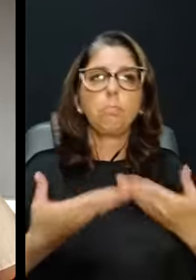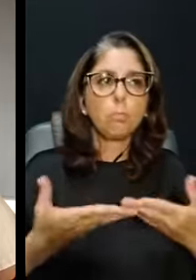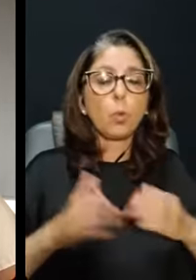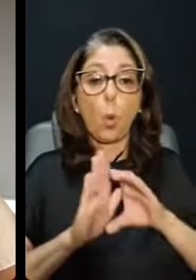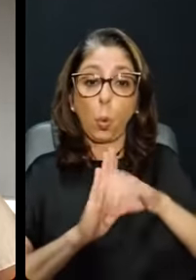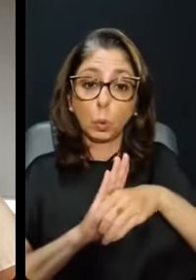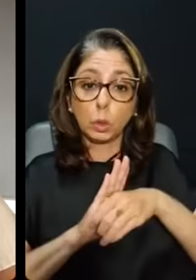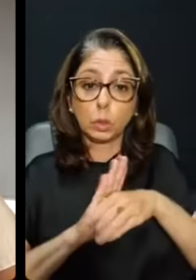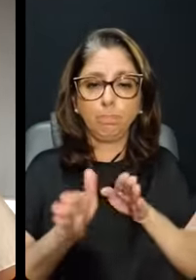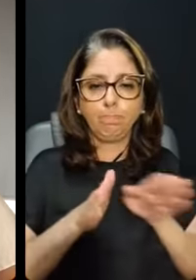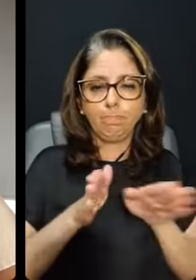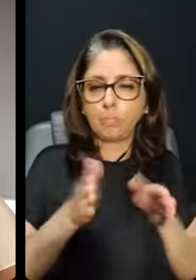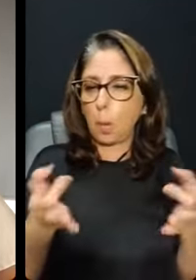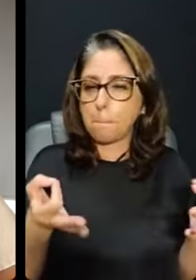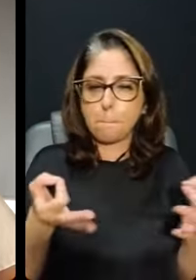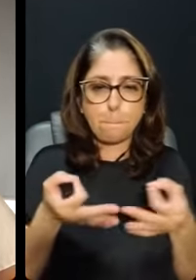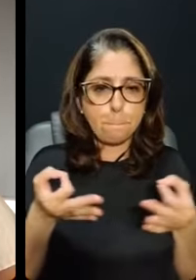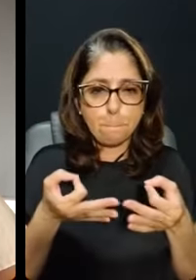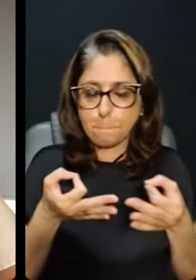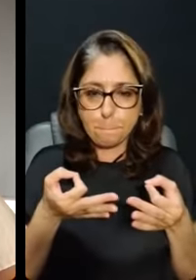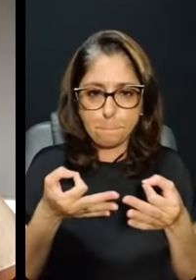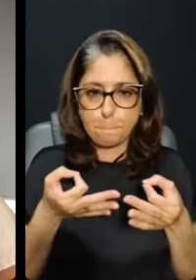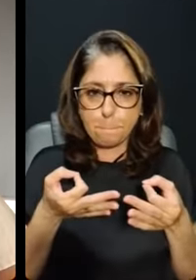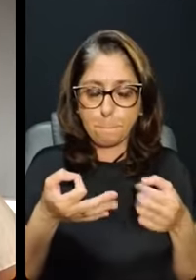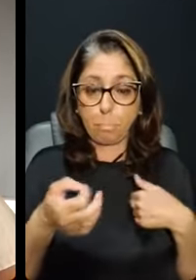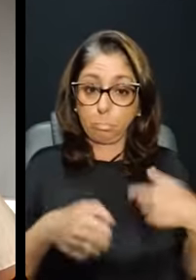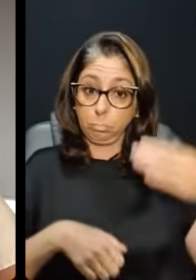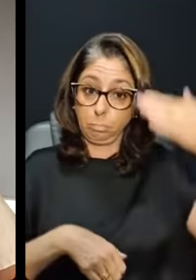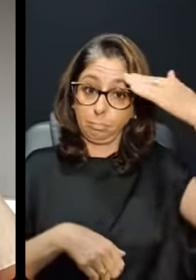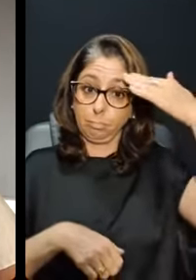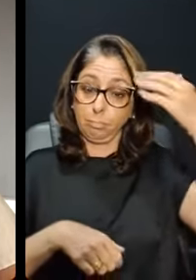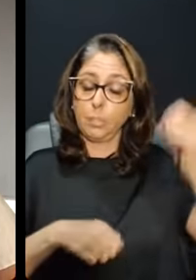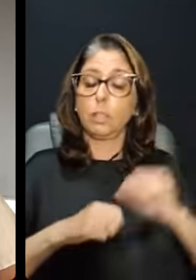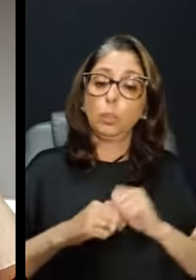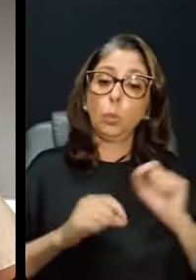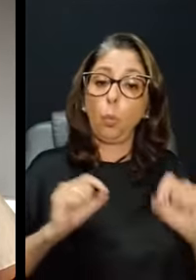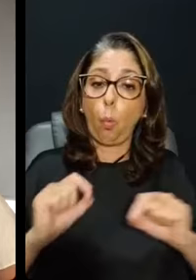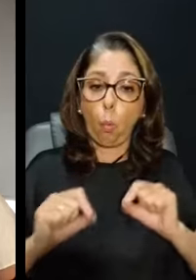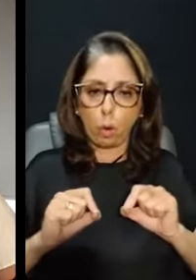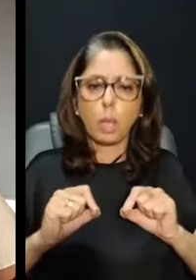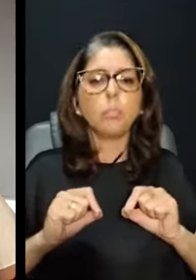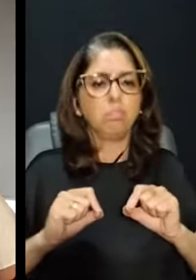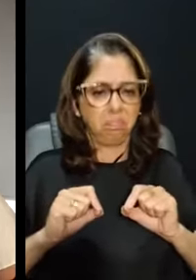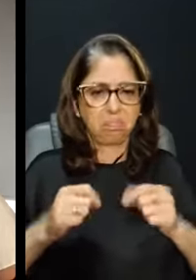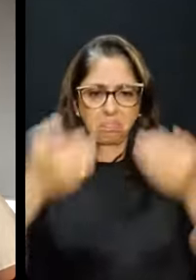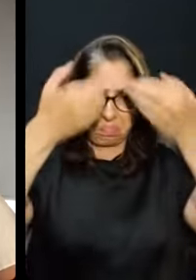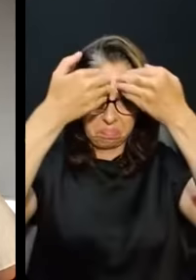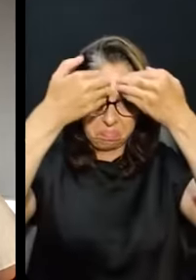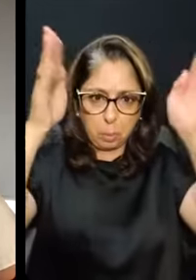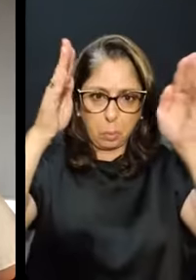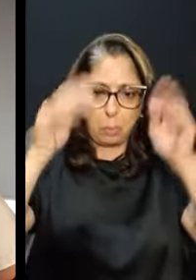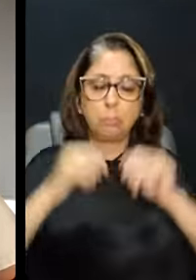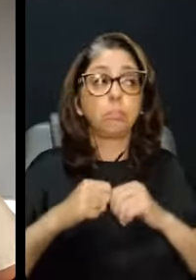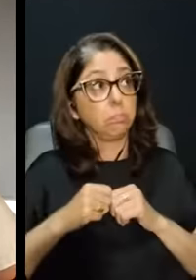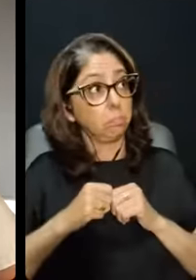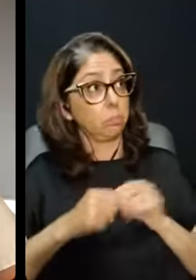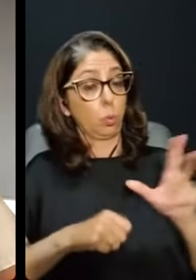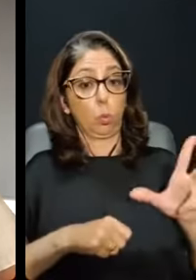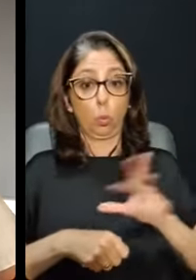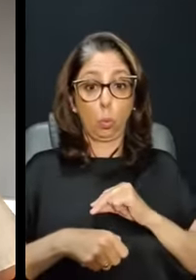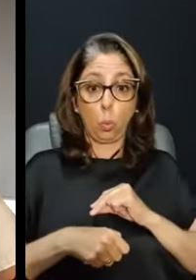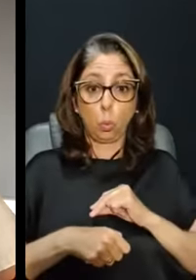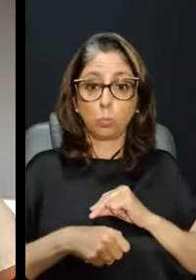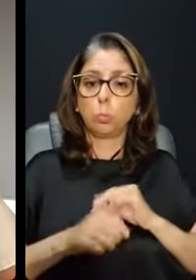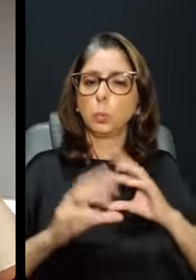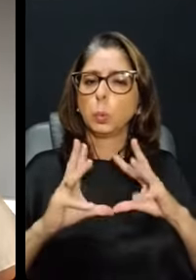plena, ficou muito, muito claro assim, o quanto a gente tem de trabalho. Eu acho que cada uma das áreas, né, que